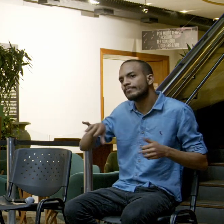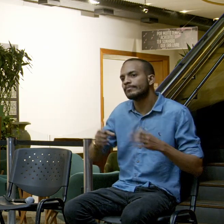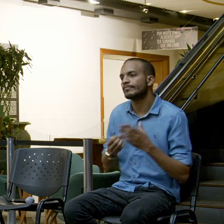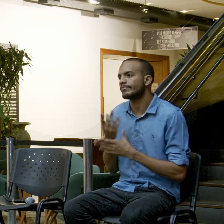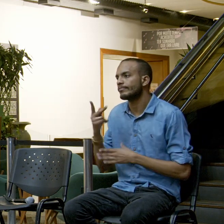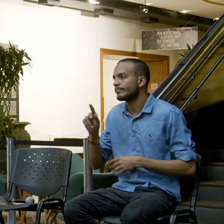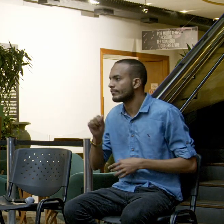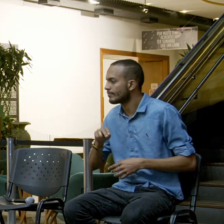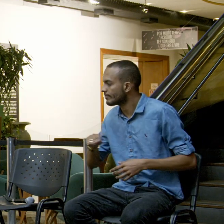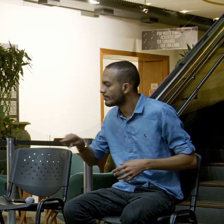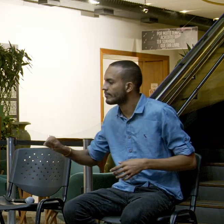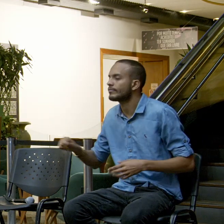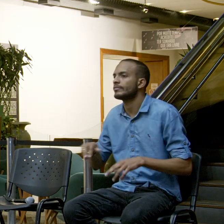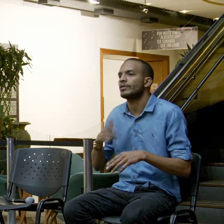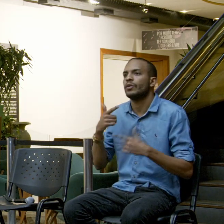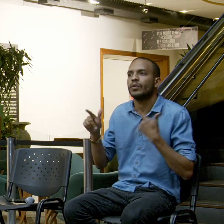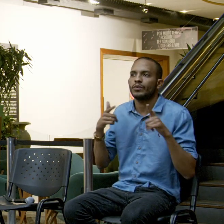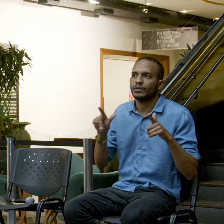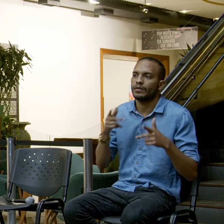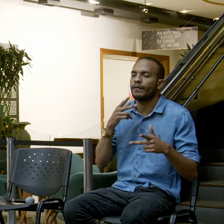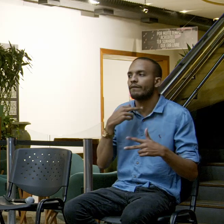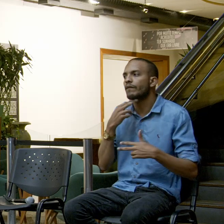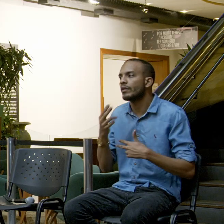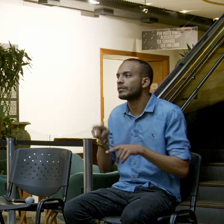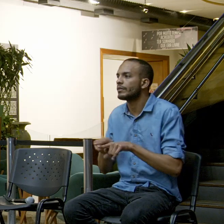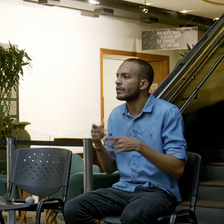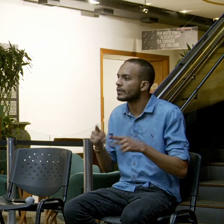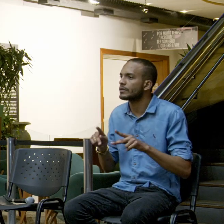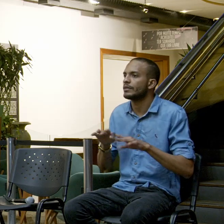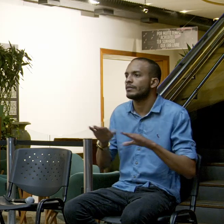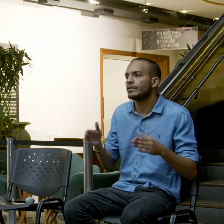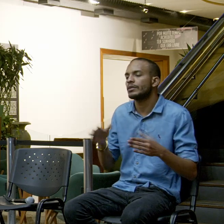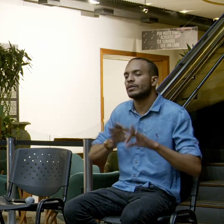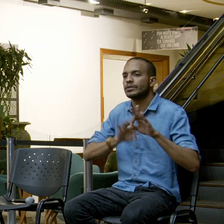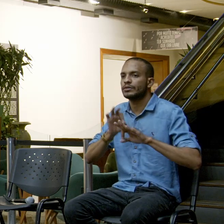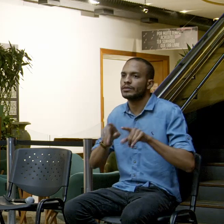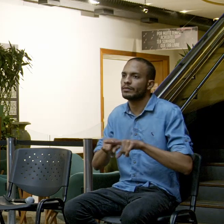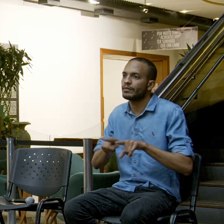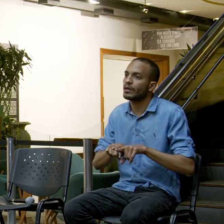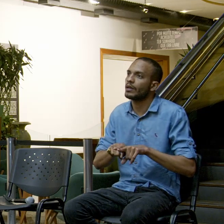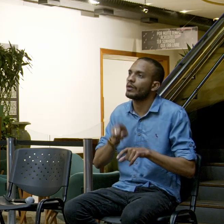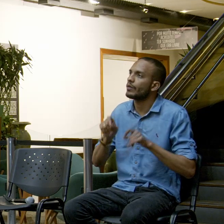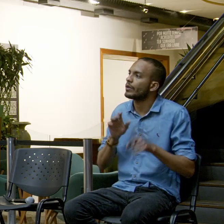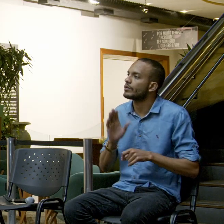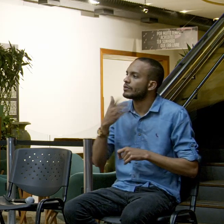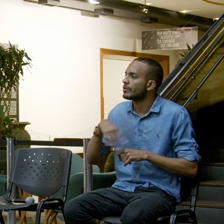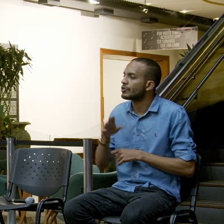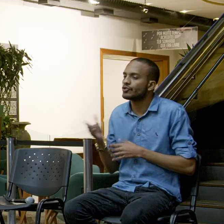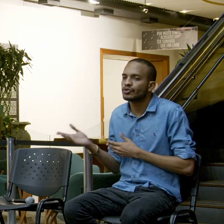da Ana a partir de outras vozes e relações, que essa mesa se configurou, e não à toa com